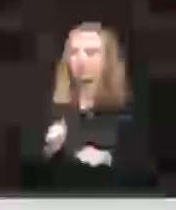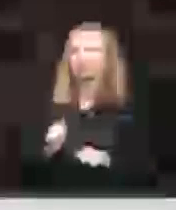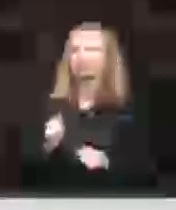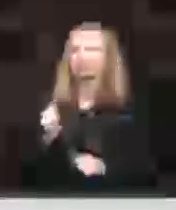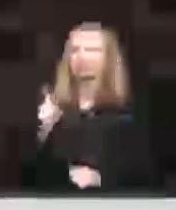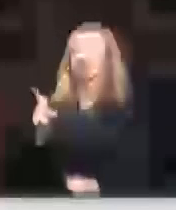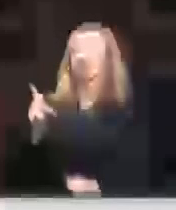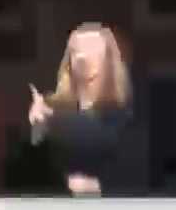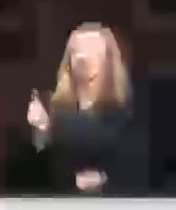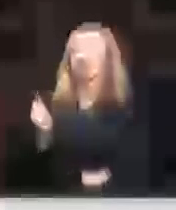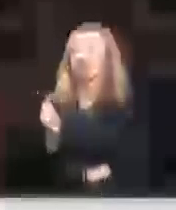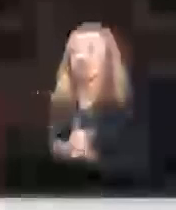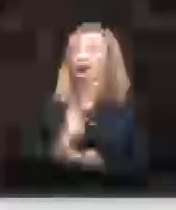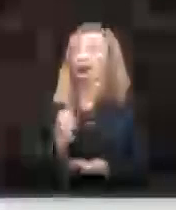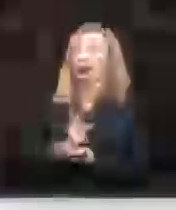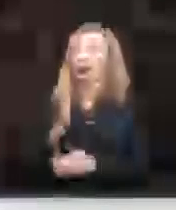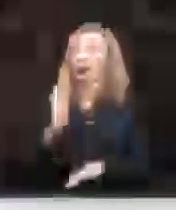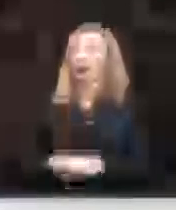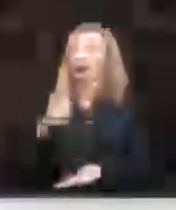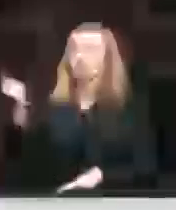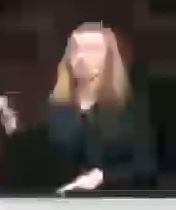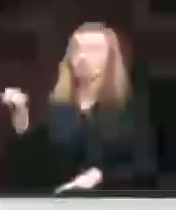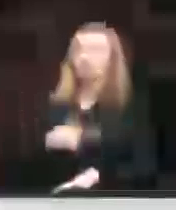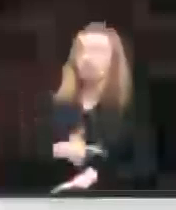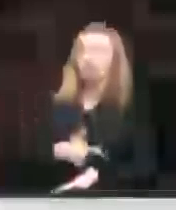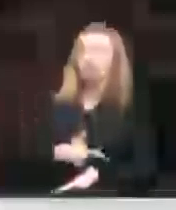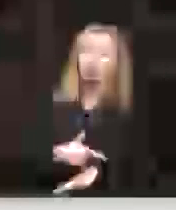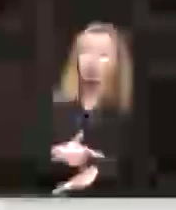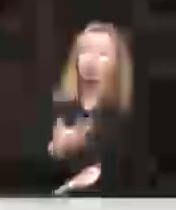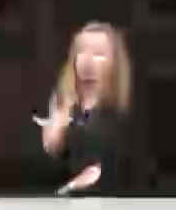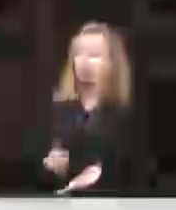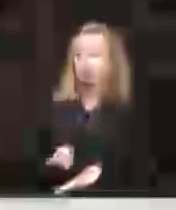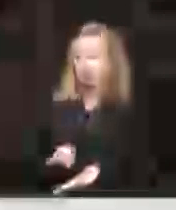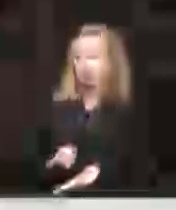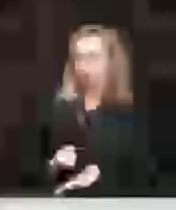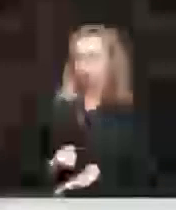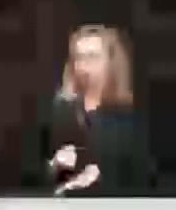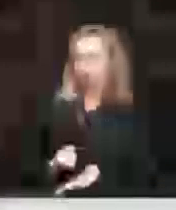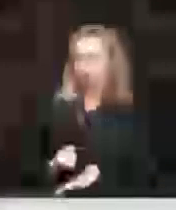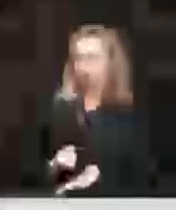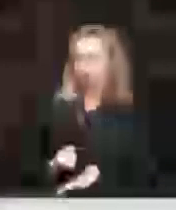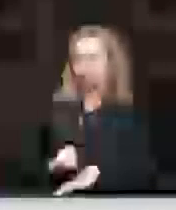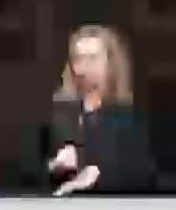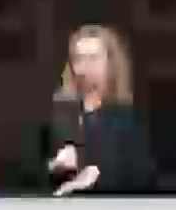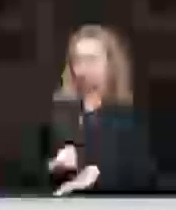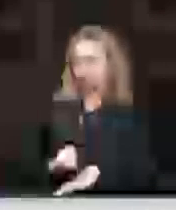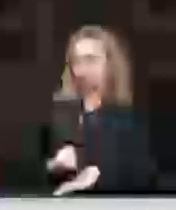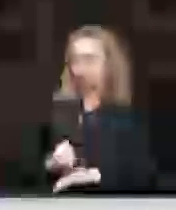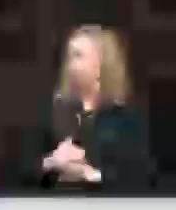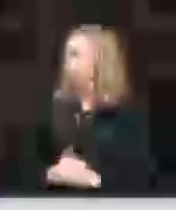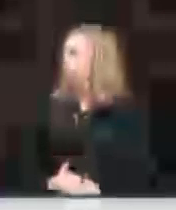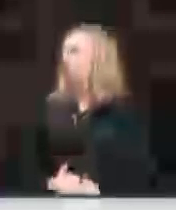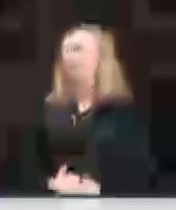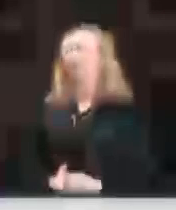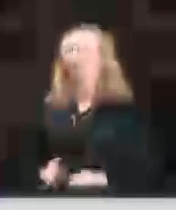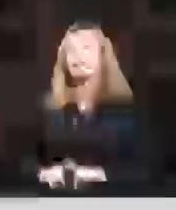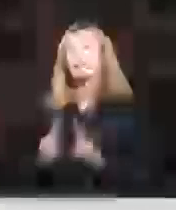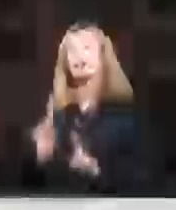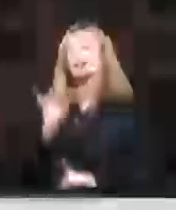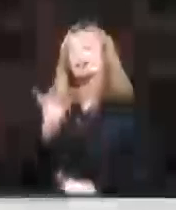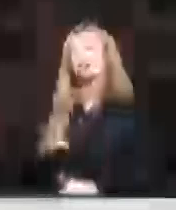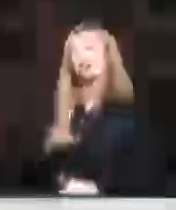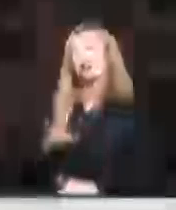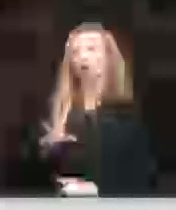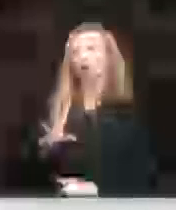obviamente, não pode gastar mais do que aquilo que arrecada. Mas só existe